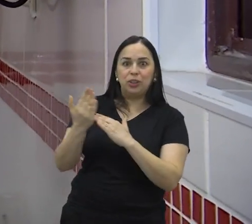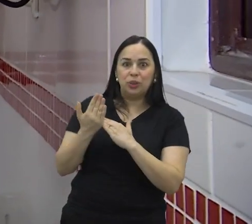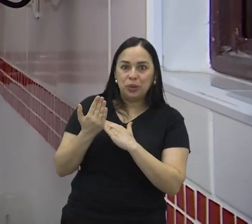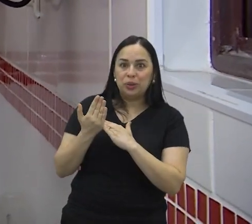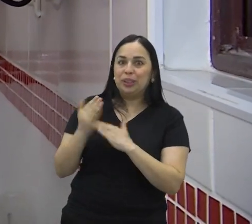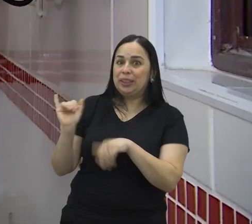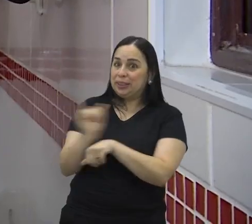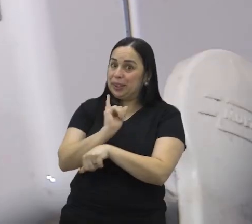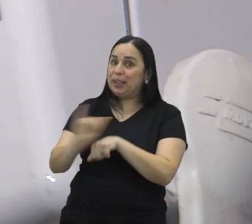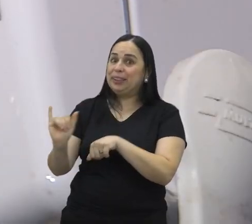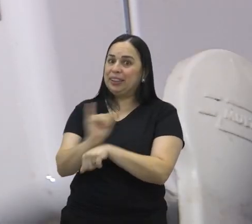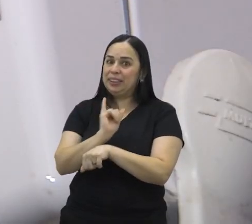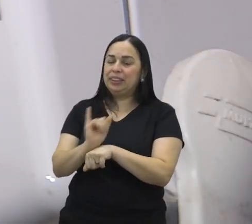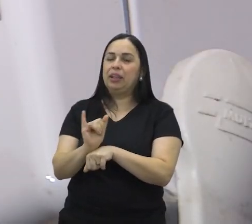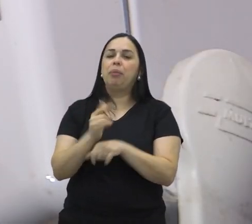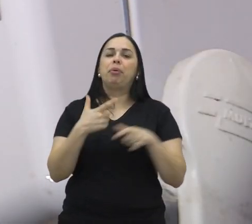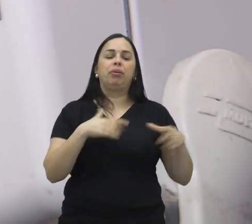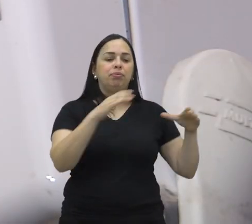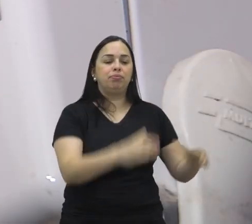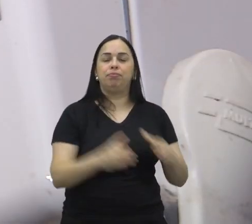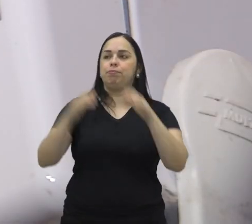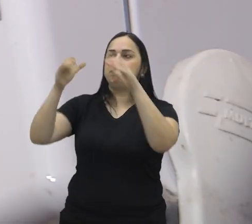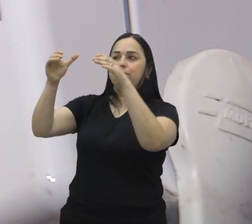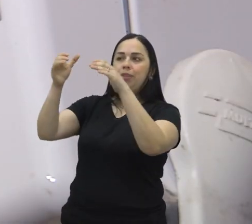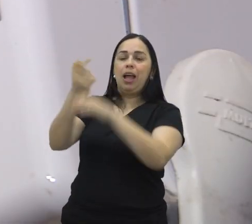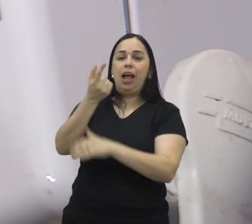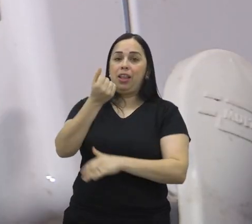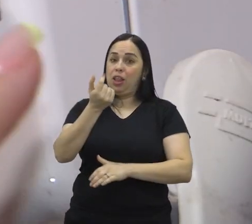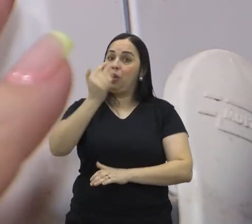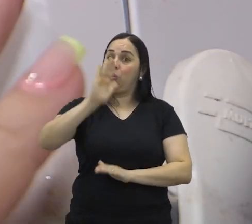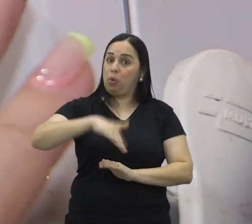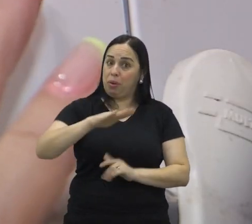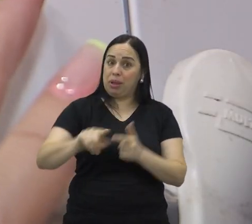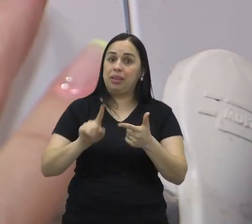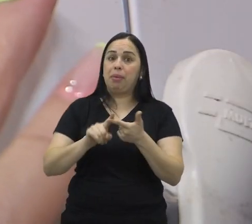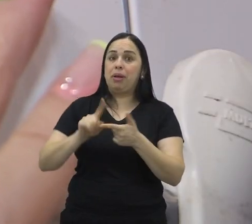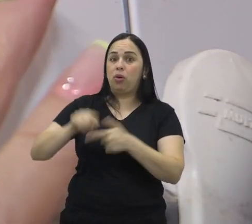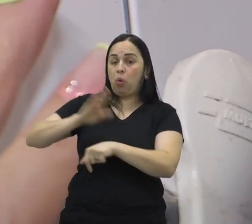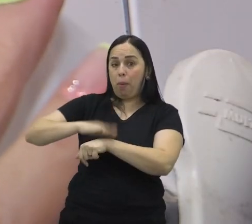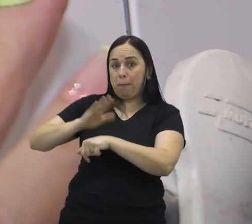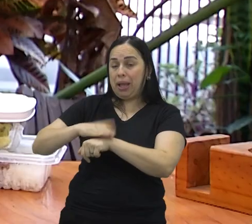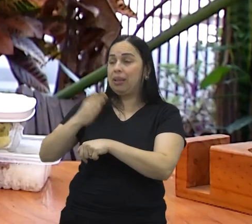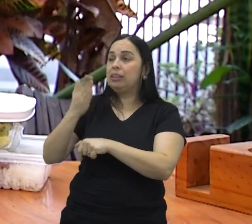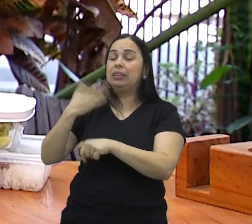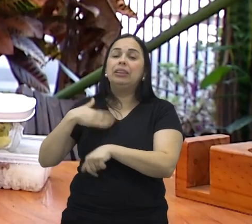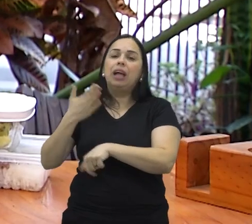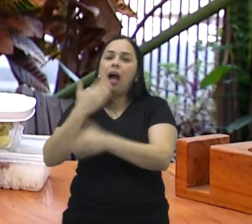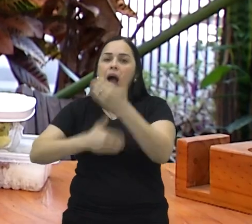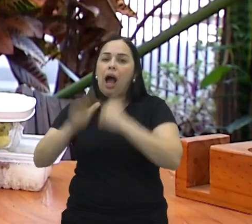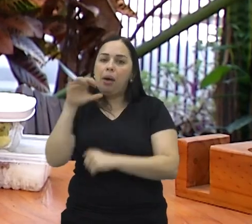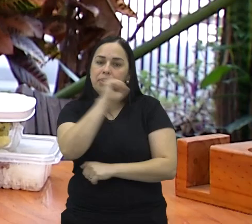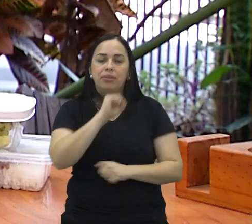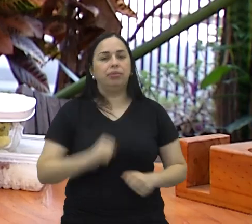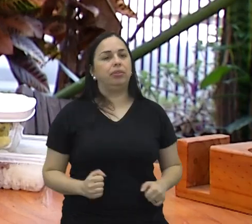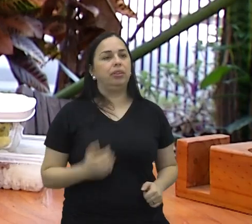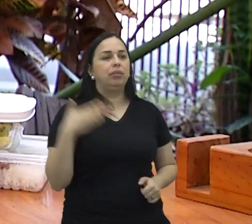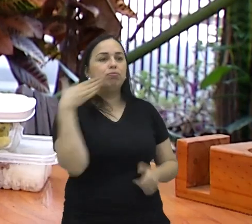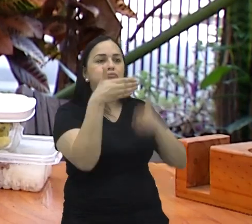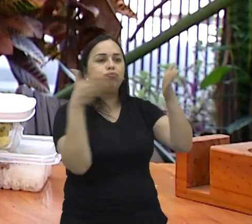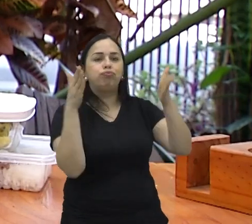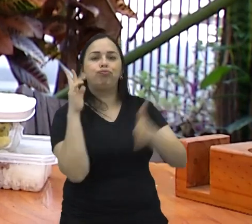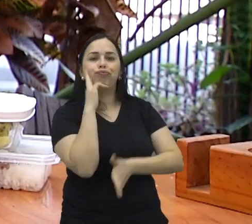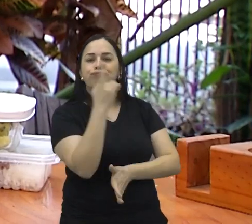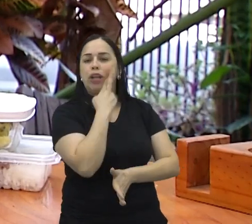forte aliado no trabalho. Com a praticidade das marmitas, elas economizam tempo e dinheiro. Comer na rua não foi bom, né?